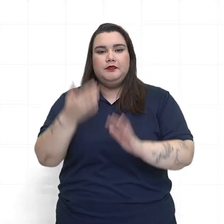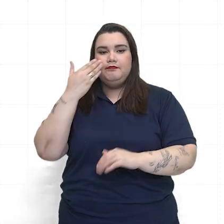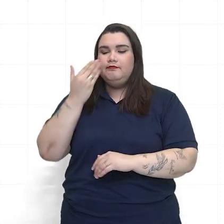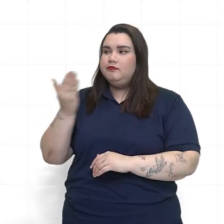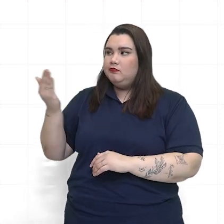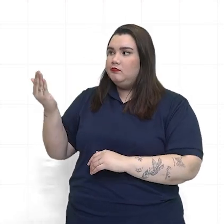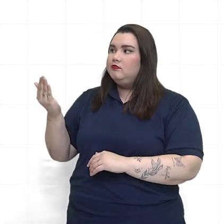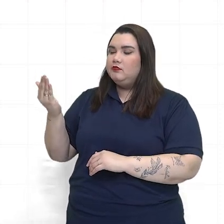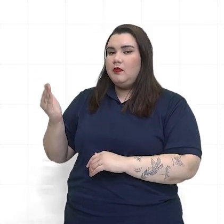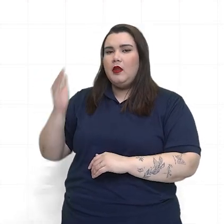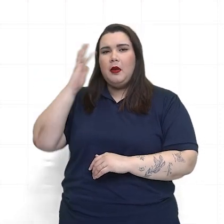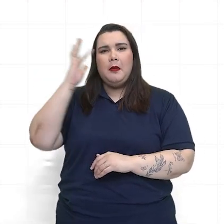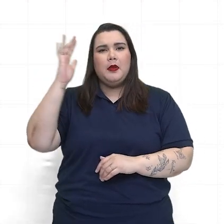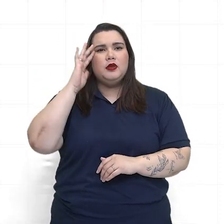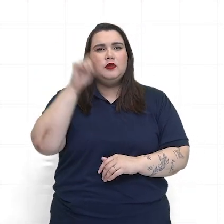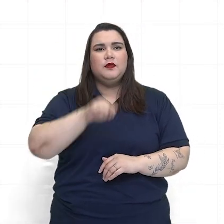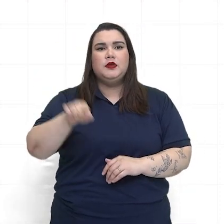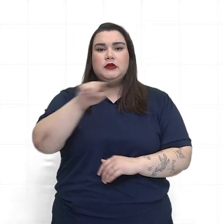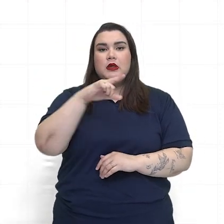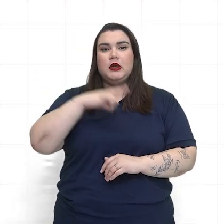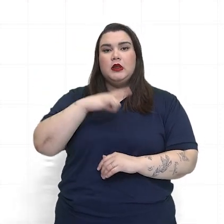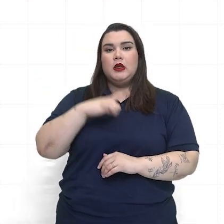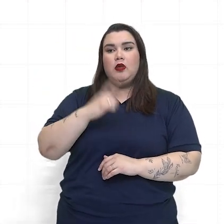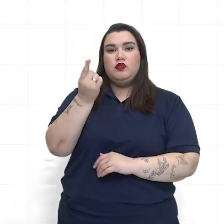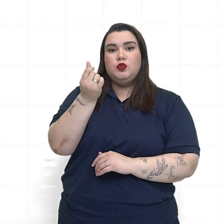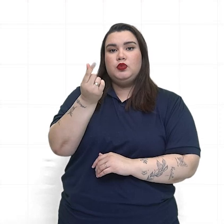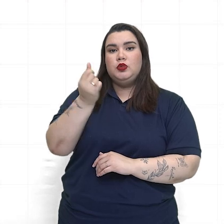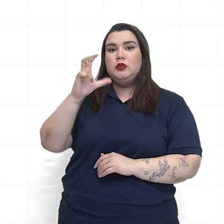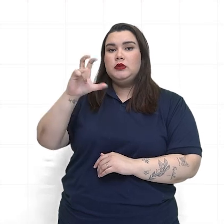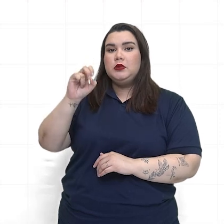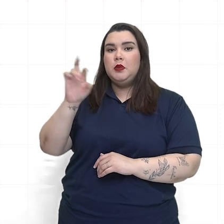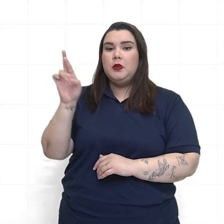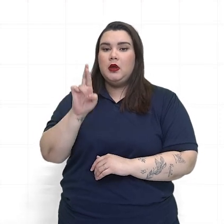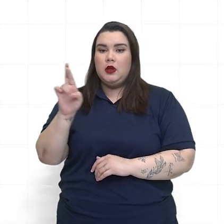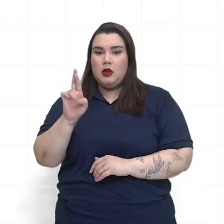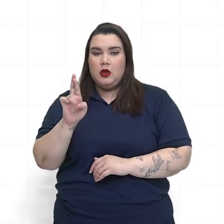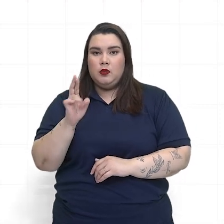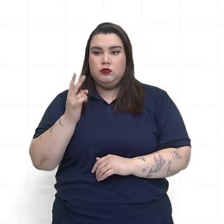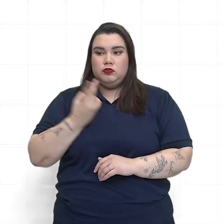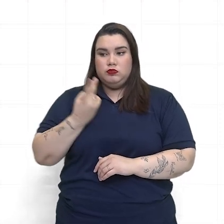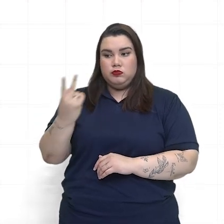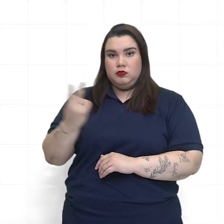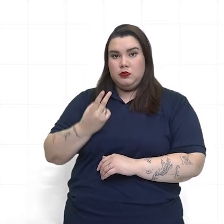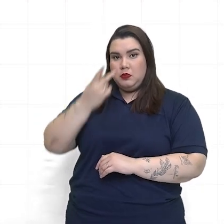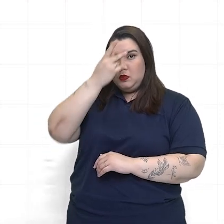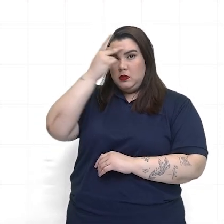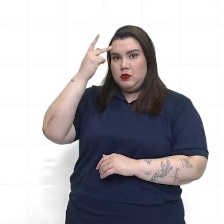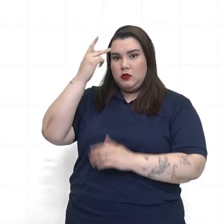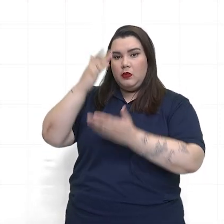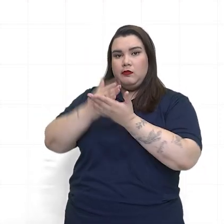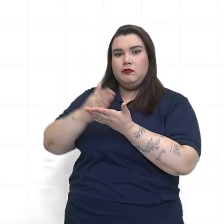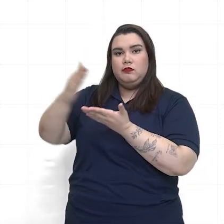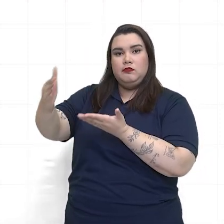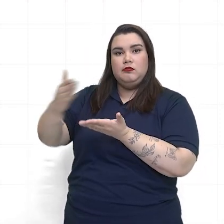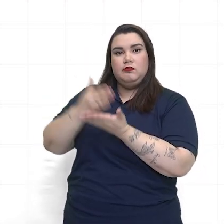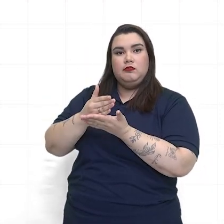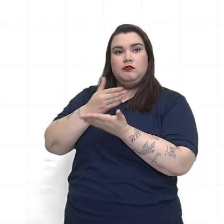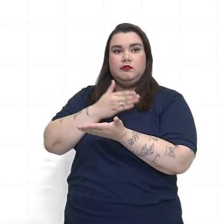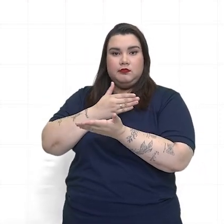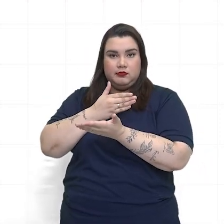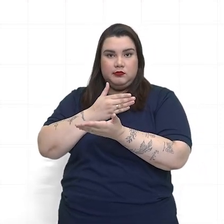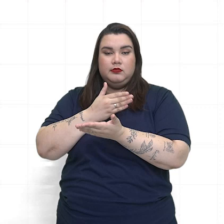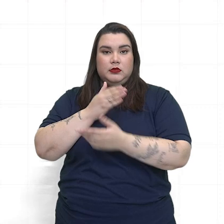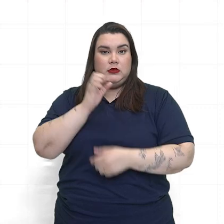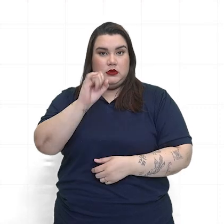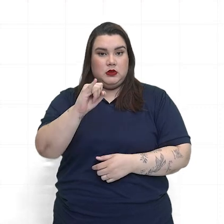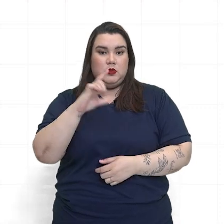Olha, imagine que você tem R$ 50 e quer dividir entre duas pessoas. Ora, se eu tenho